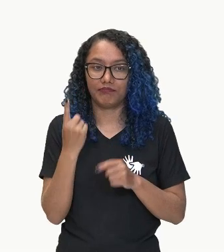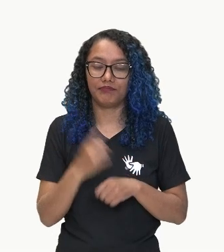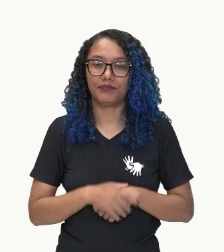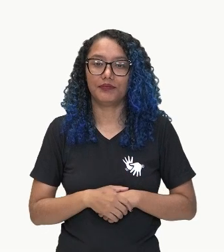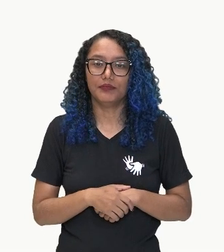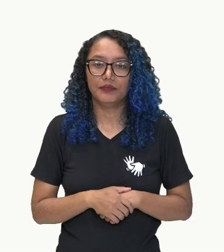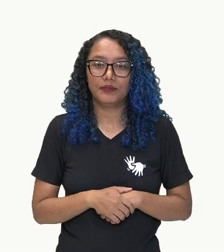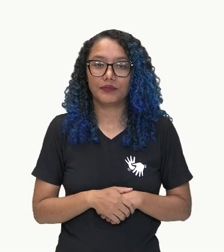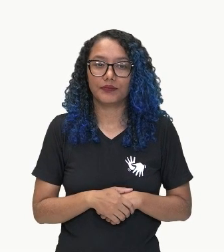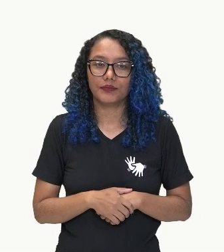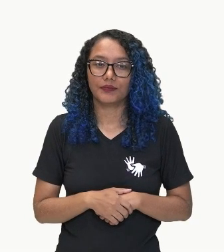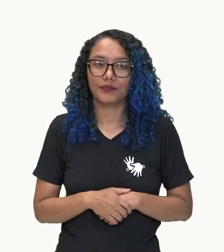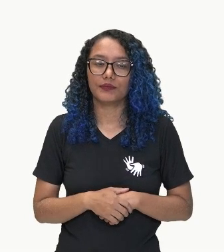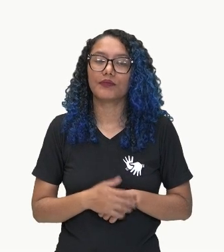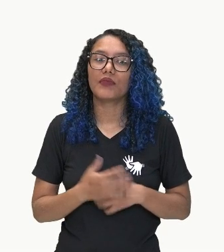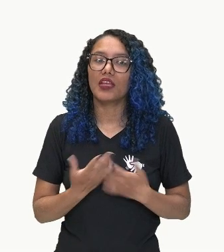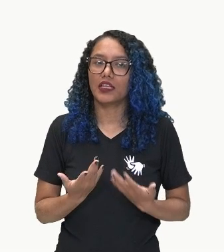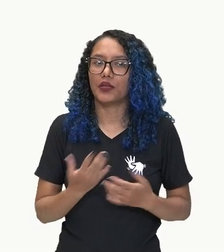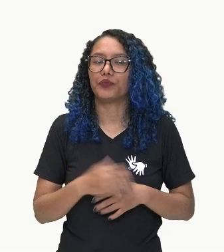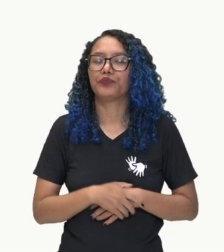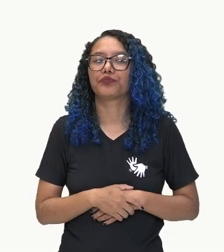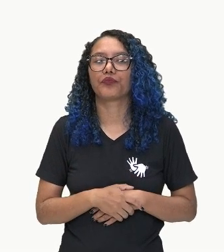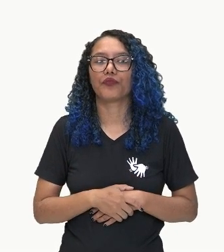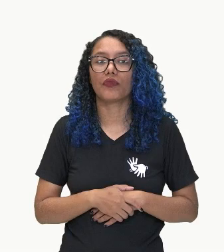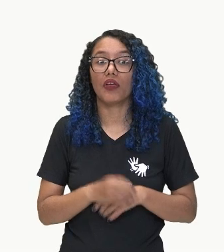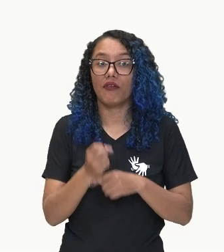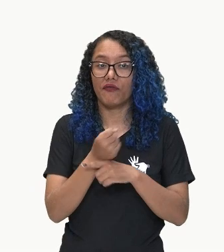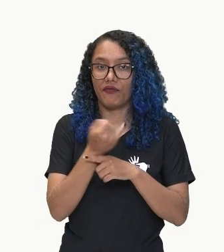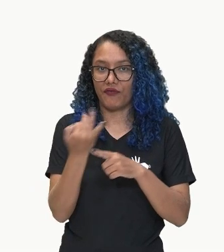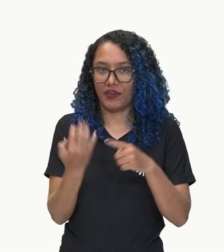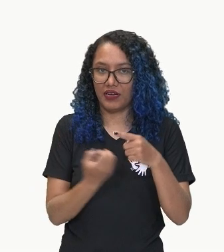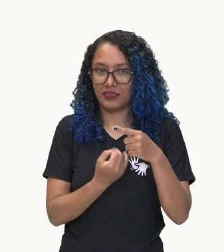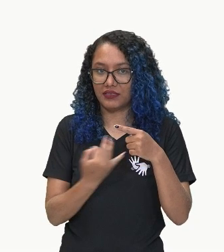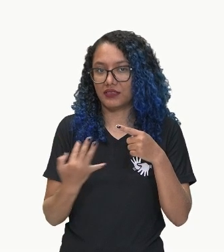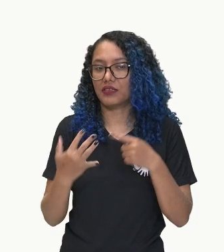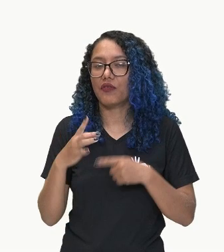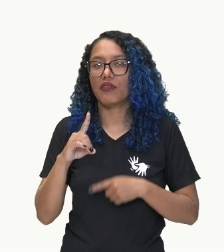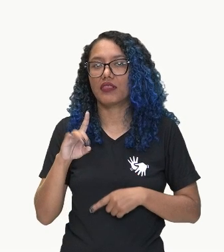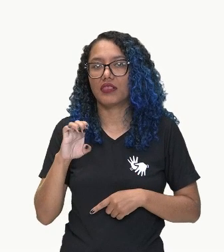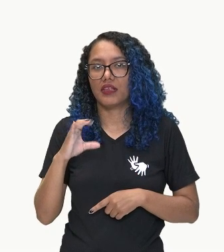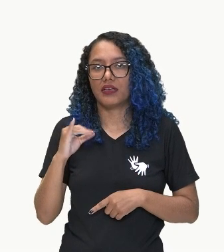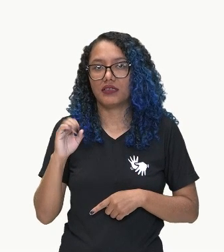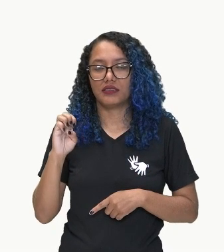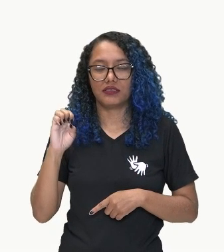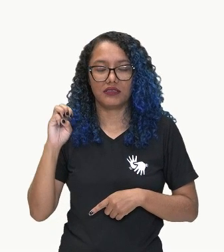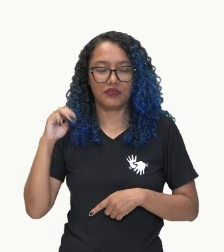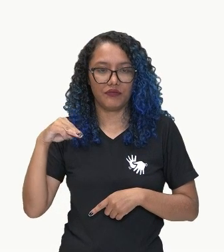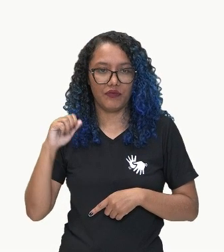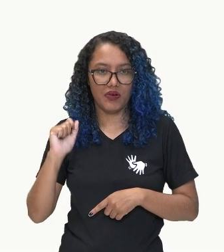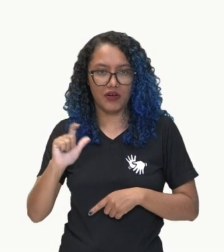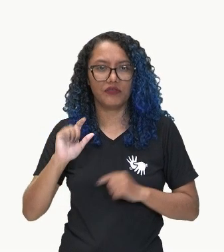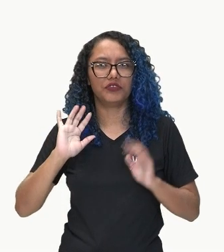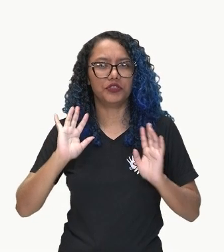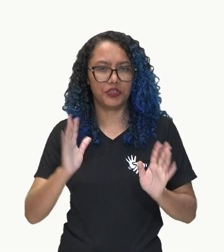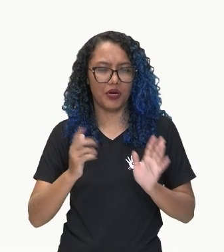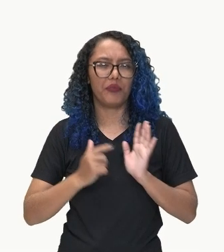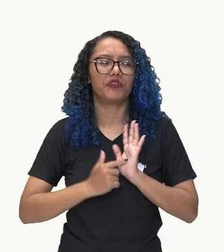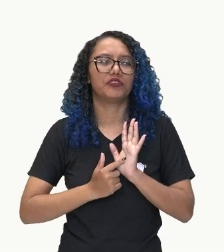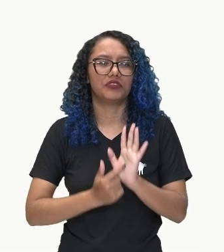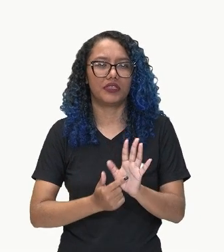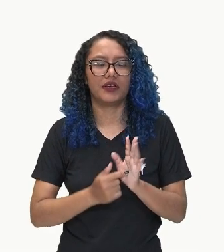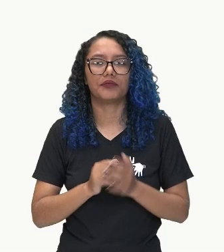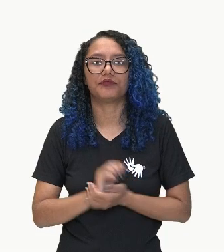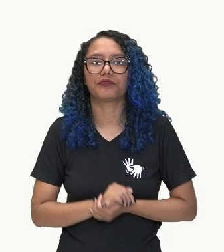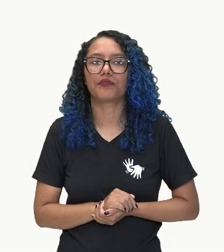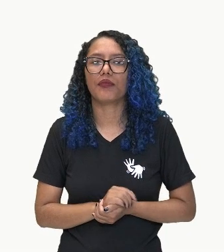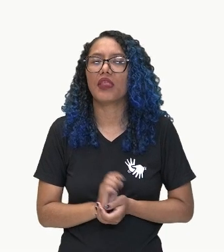tela. Fração decimal, nós já vimos aí quando é uma fração decimal, não é verdade? Pode